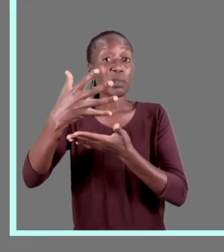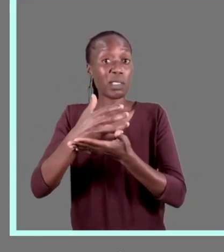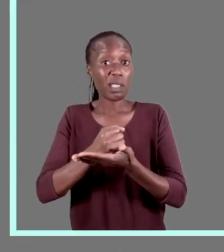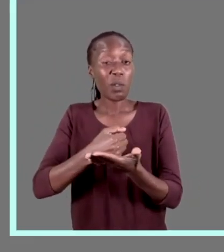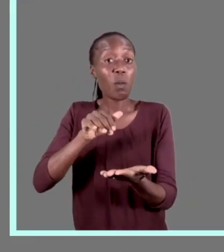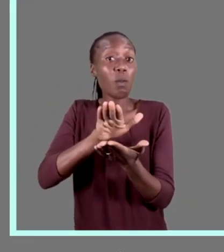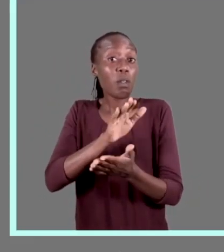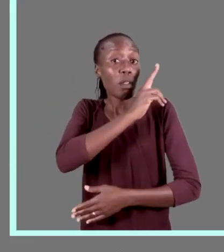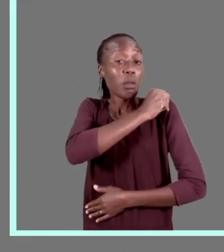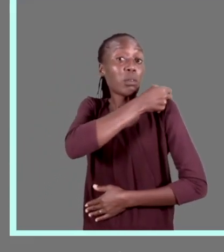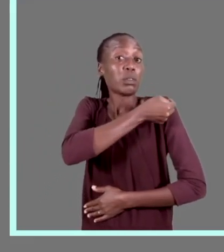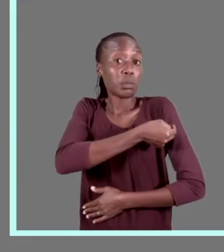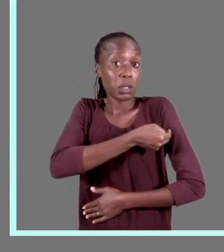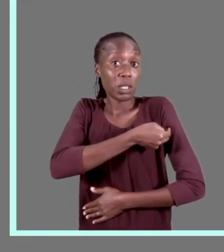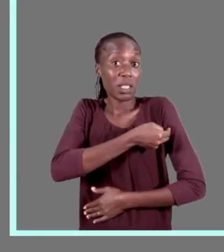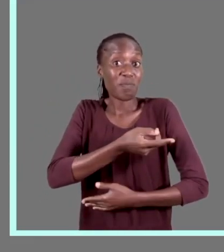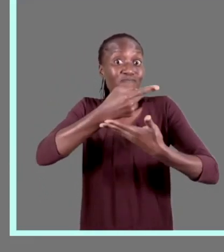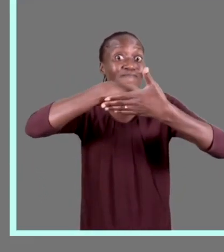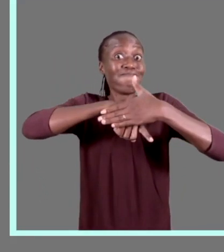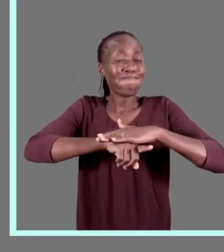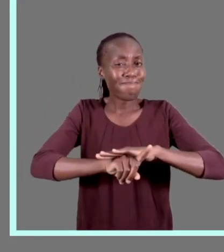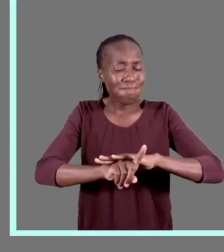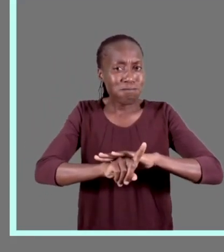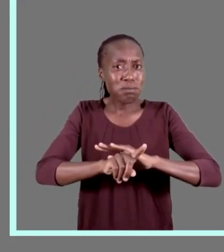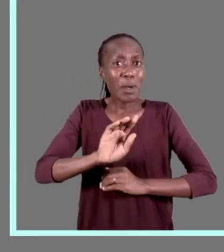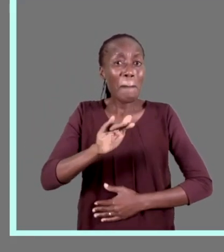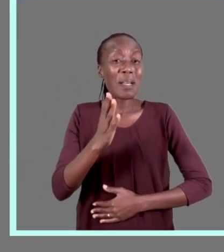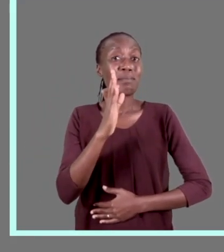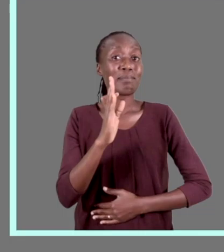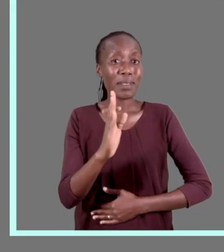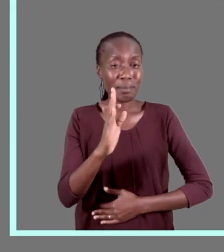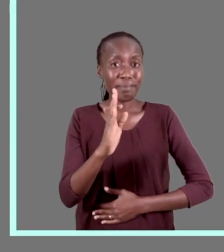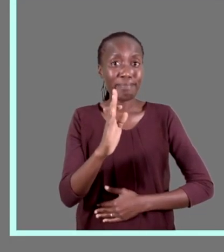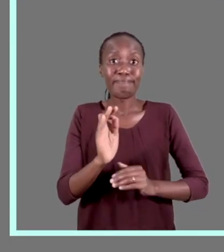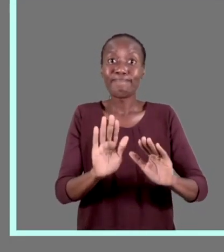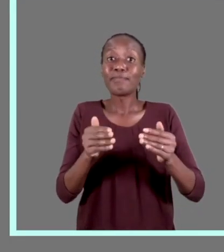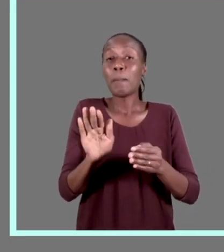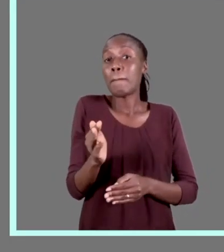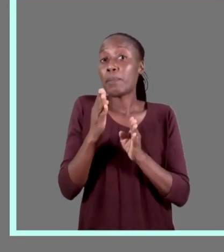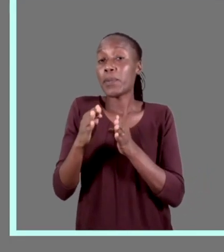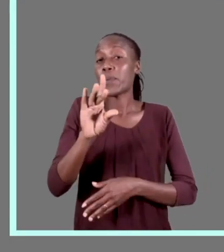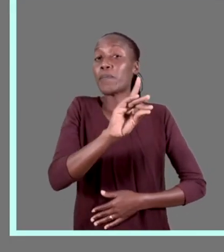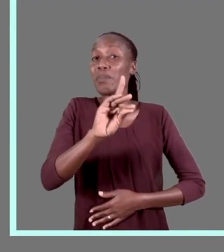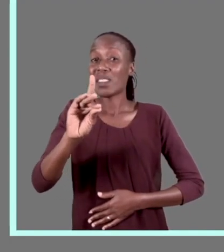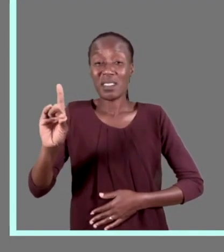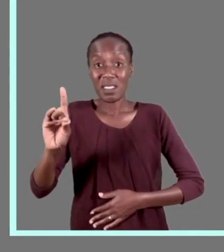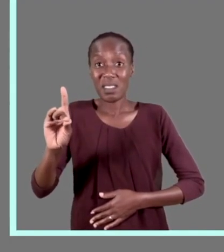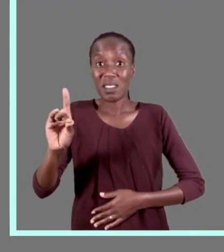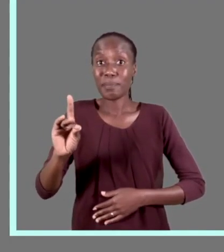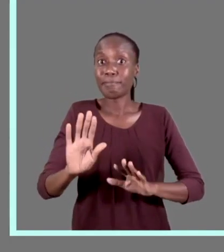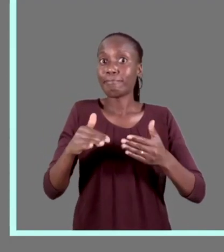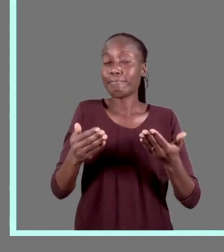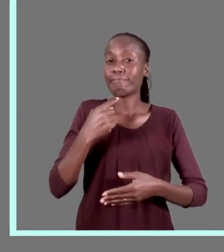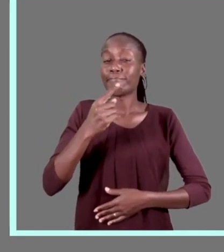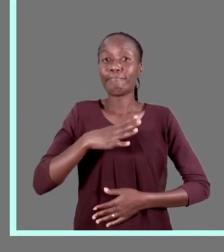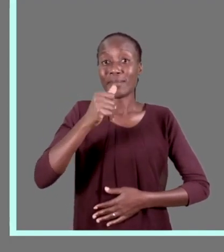unidades sanitárias acesso às casas de banho para pessoas com deficiência. Tendo tido